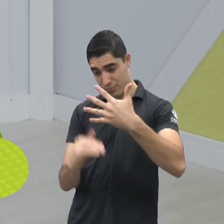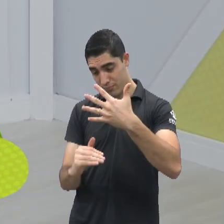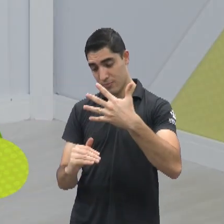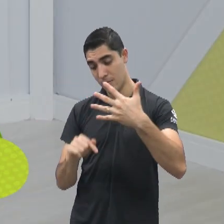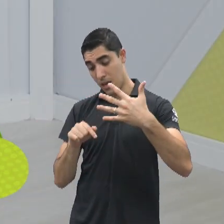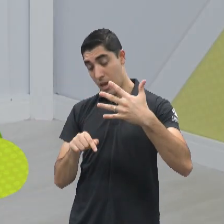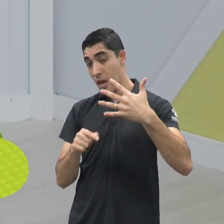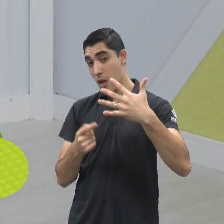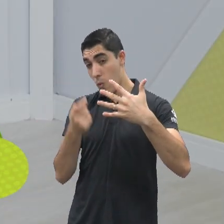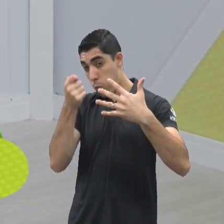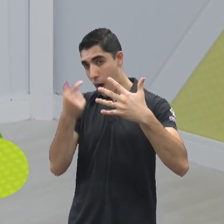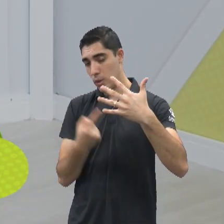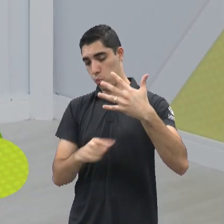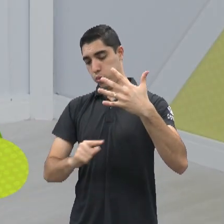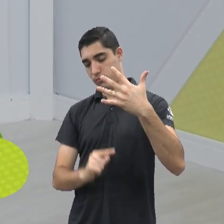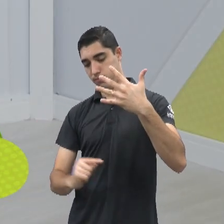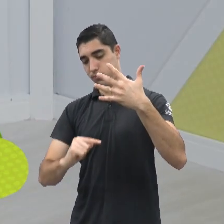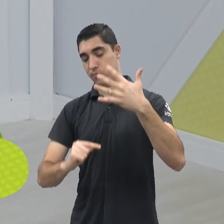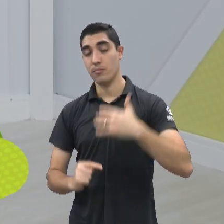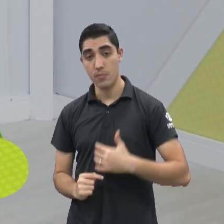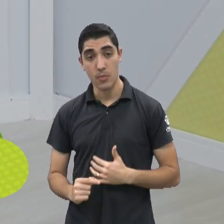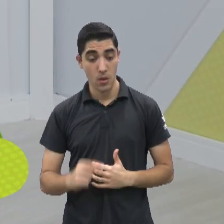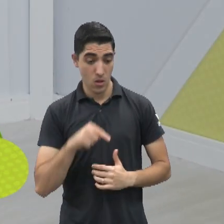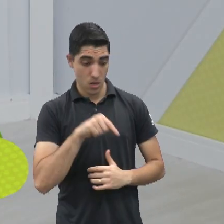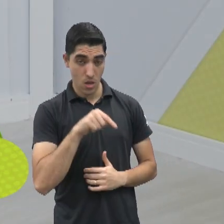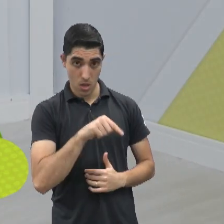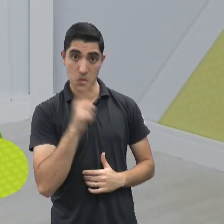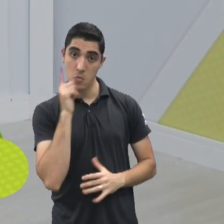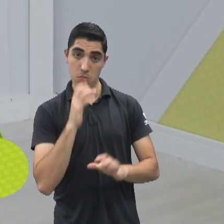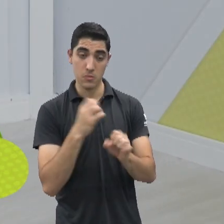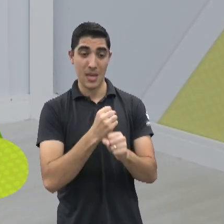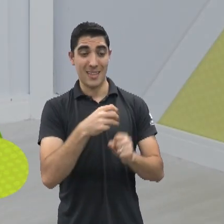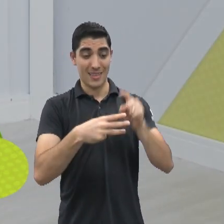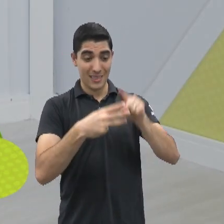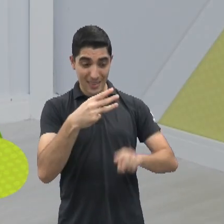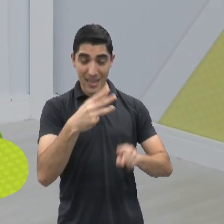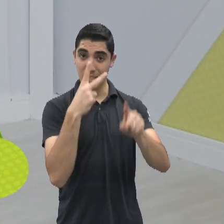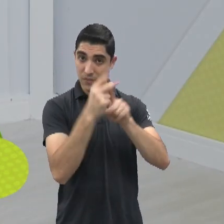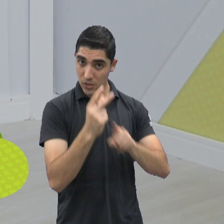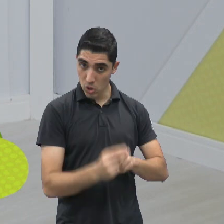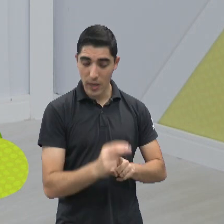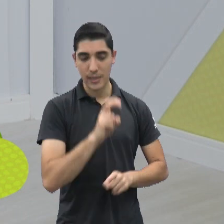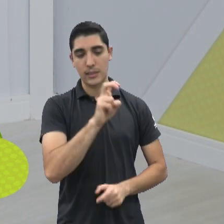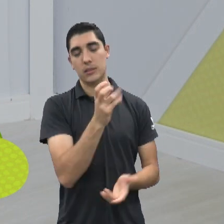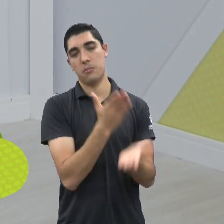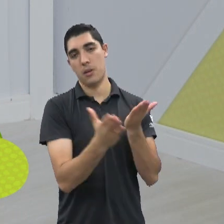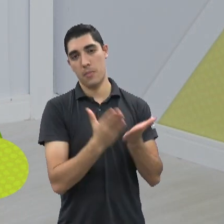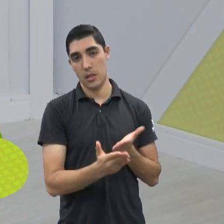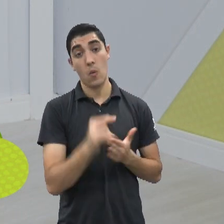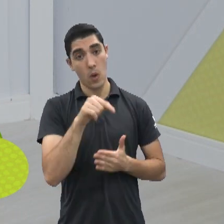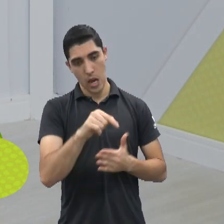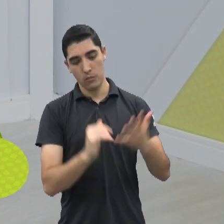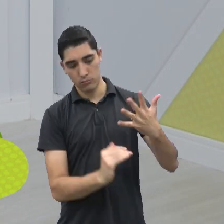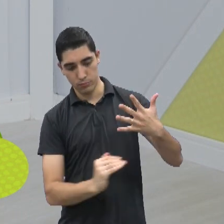classificação. Já o paulistano tem 3 vitórias e 5 derrotas e sobe um pouco na classificação, indo